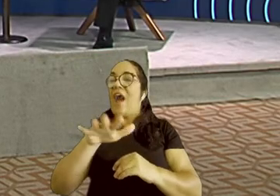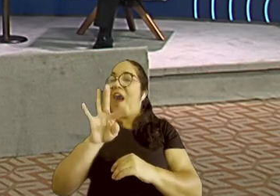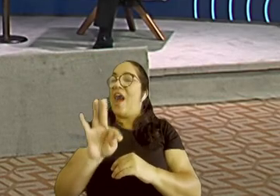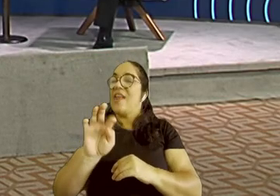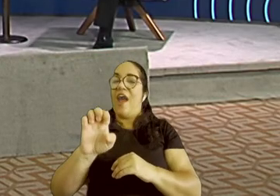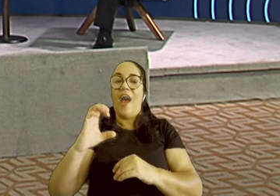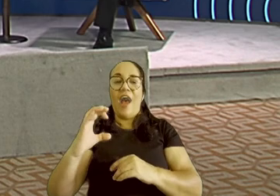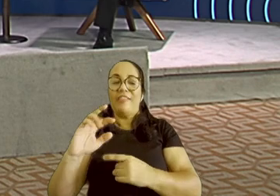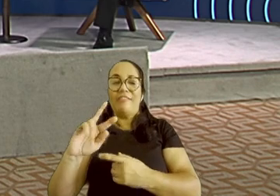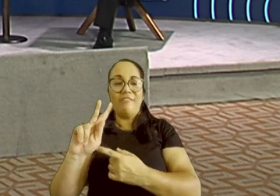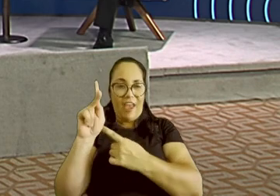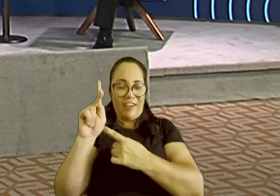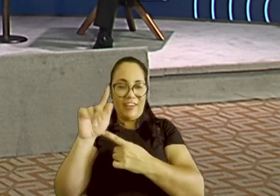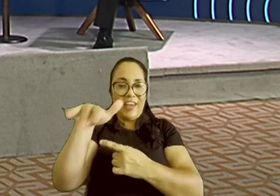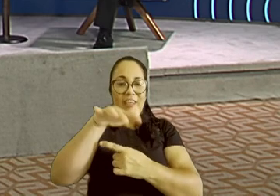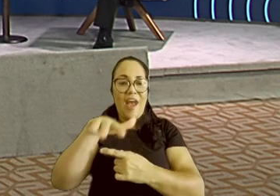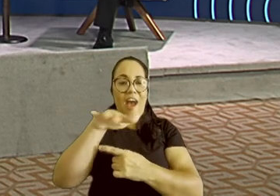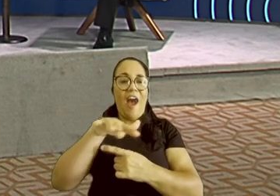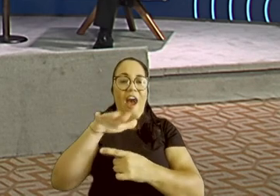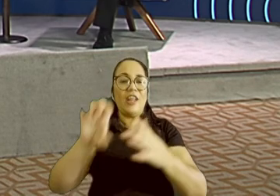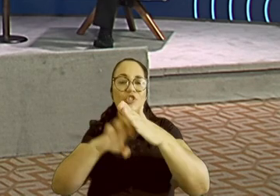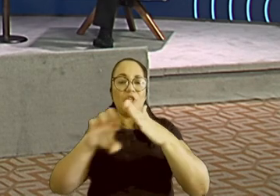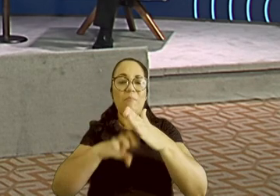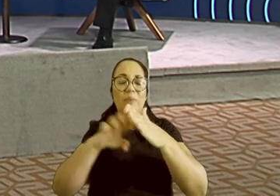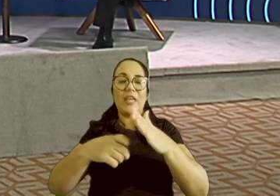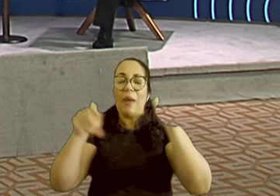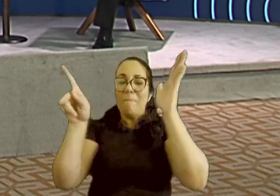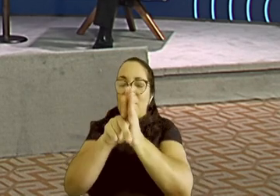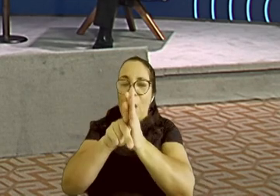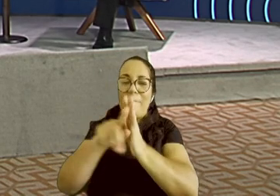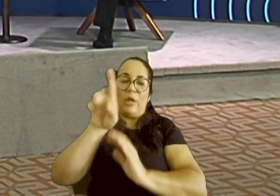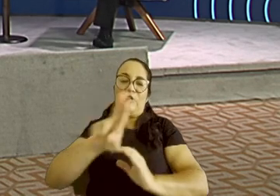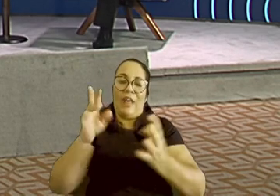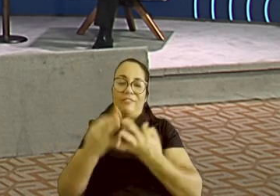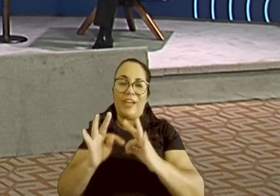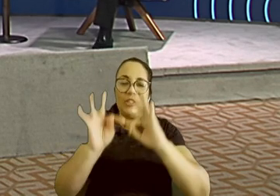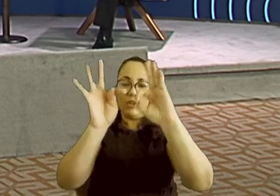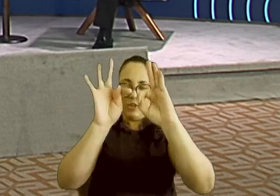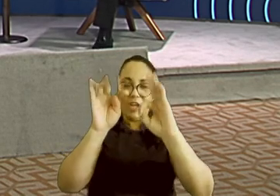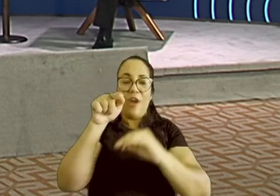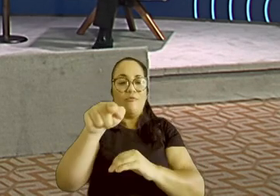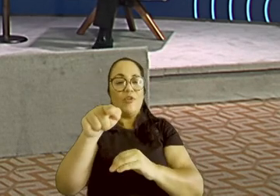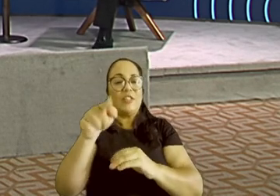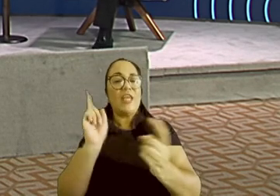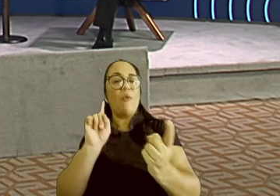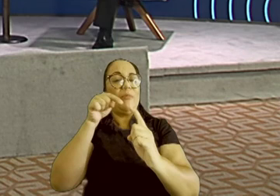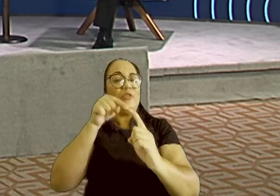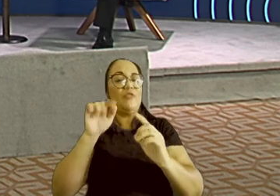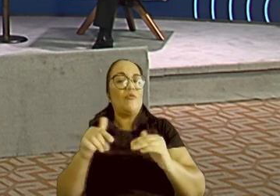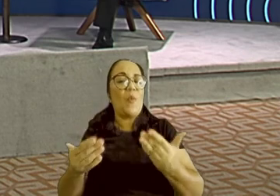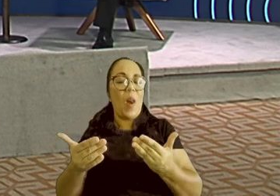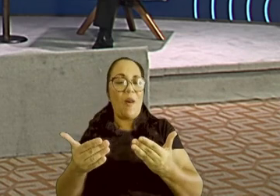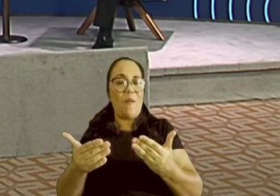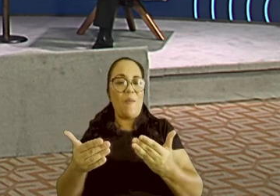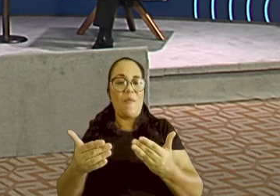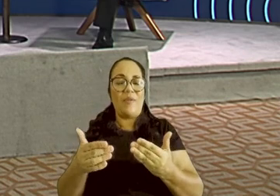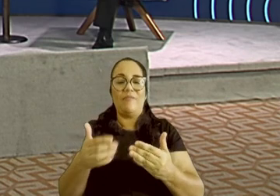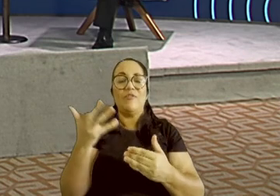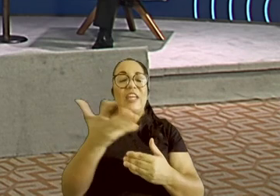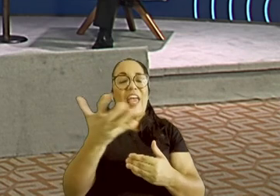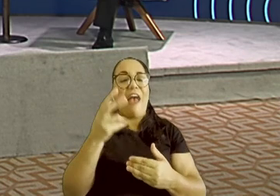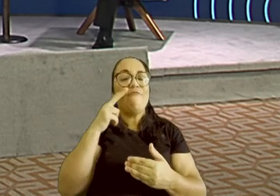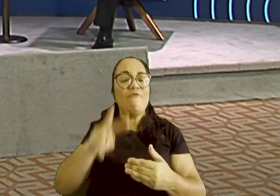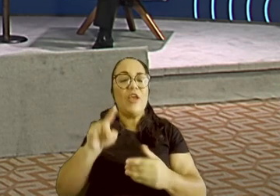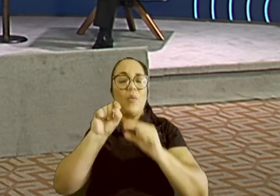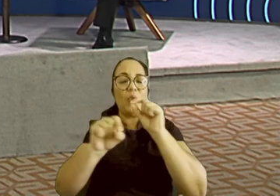anos por favor Rodrigo boa Pedro então eu concordo com Dantas aqui onde ele falou Pô a gente vai passar aí um ano